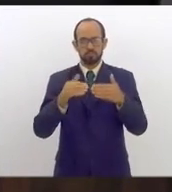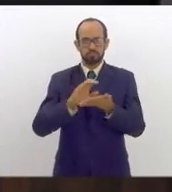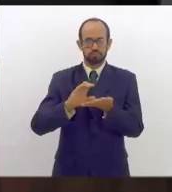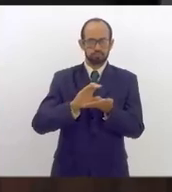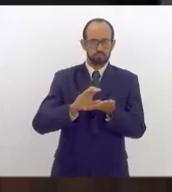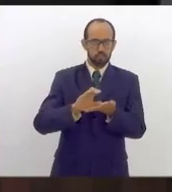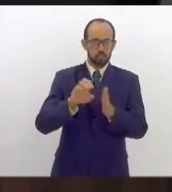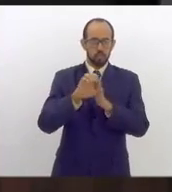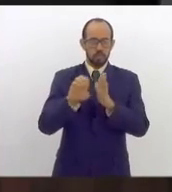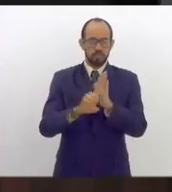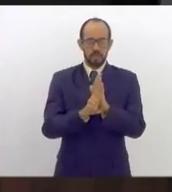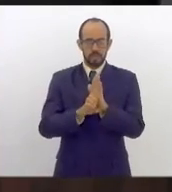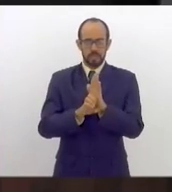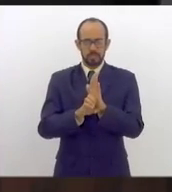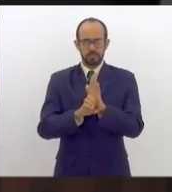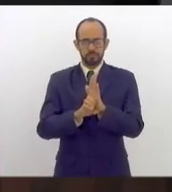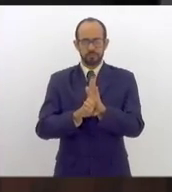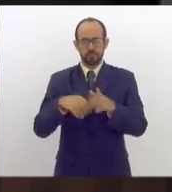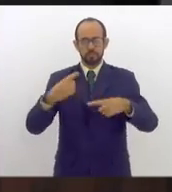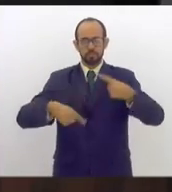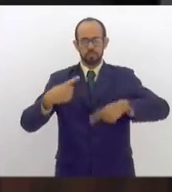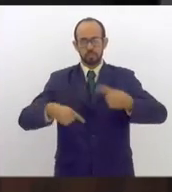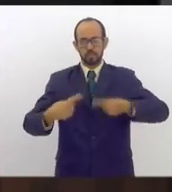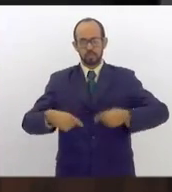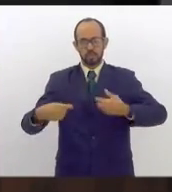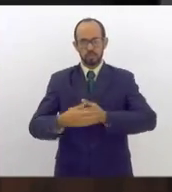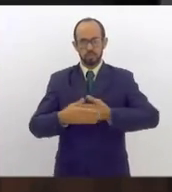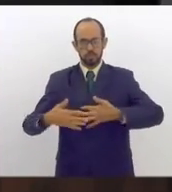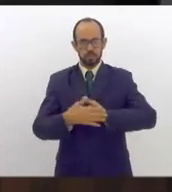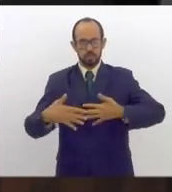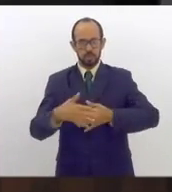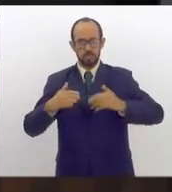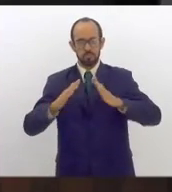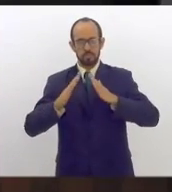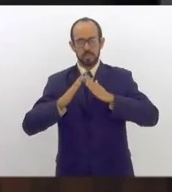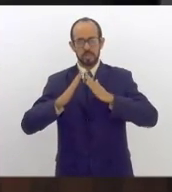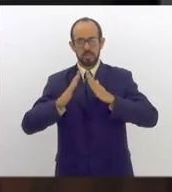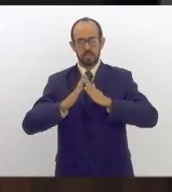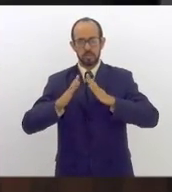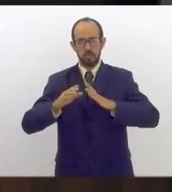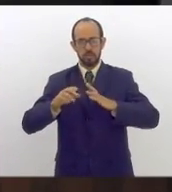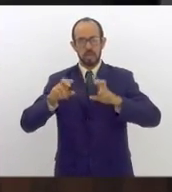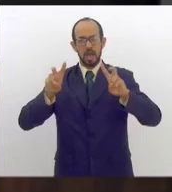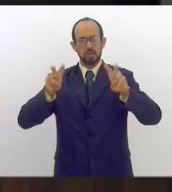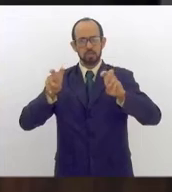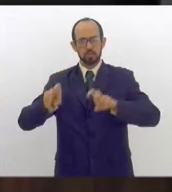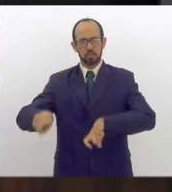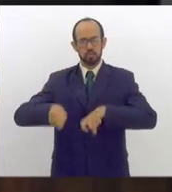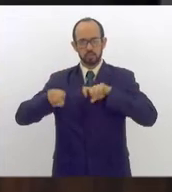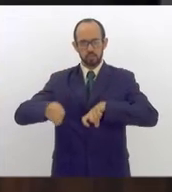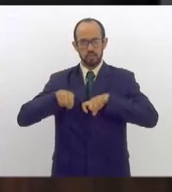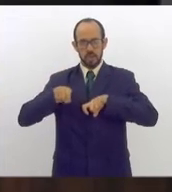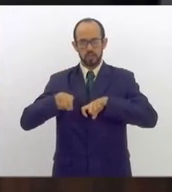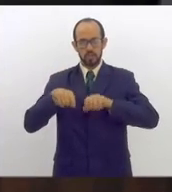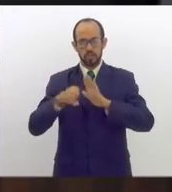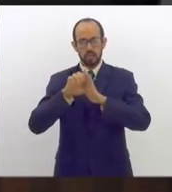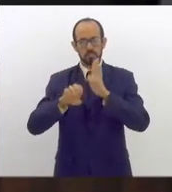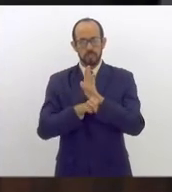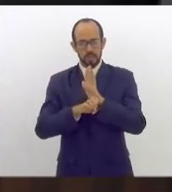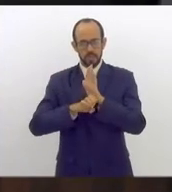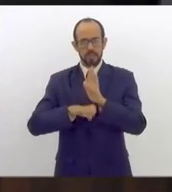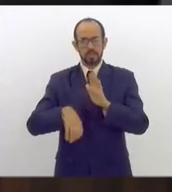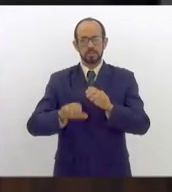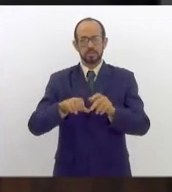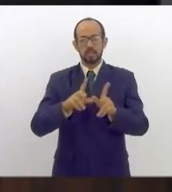emenda de políticas urbanas, habitação e assuntos fundiários favorável com emendas da Comissão de Constituição